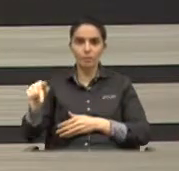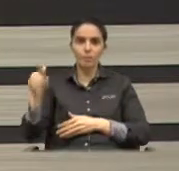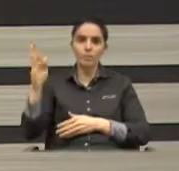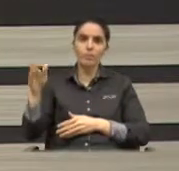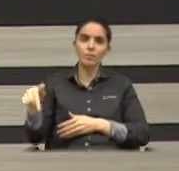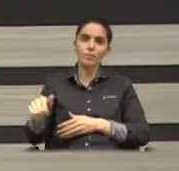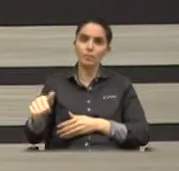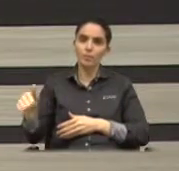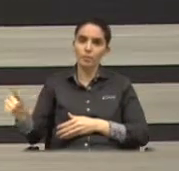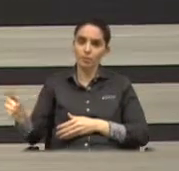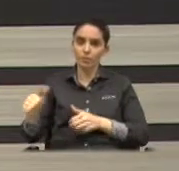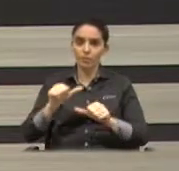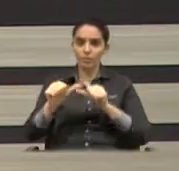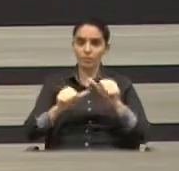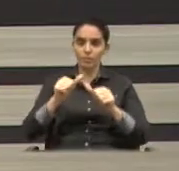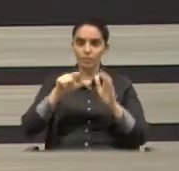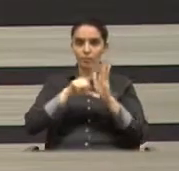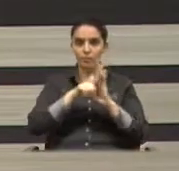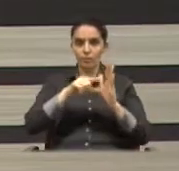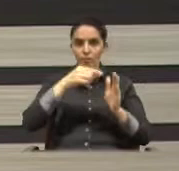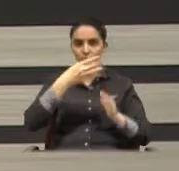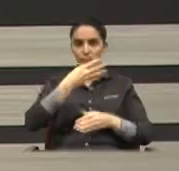4.807/2011, que alterou a Lei